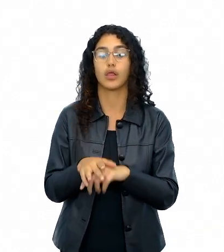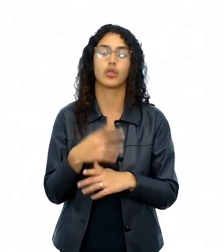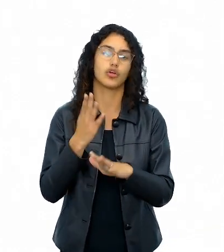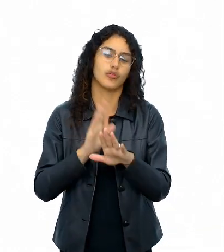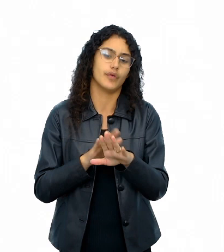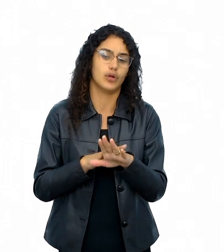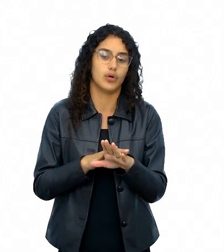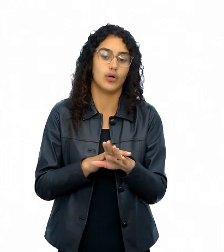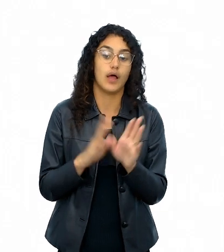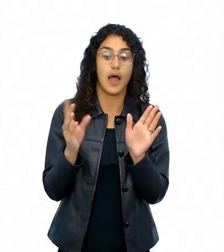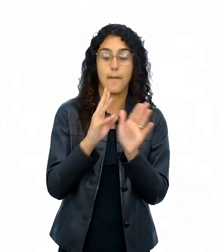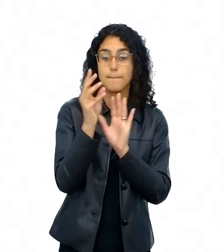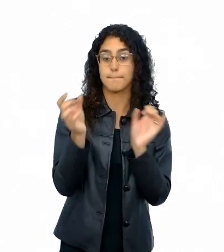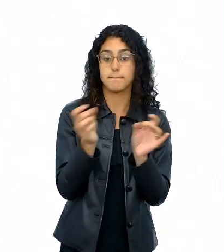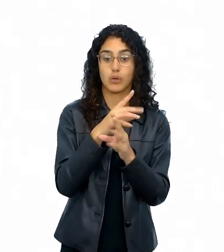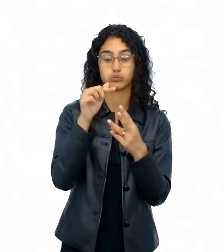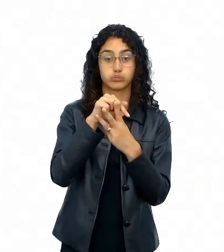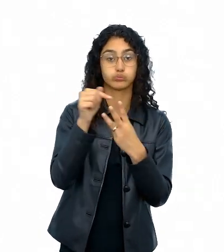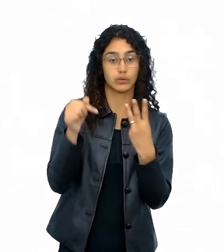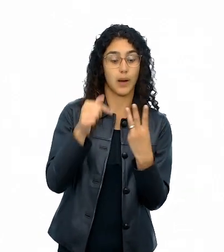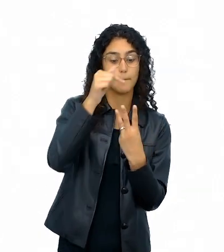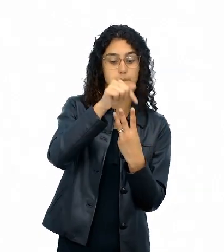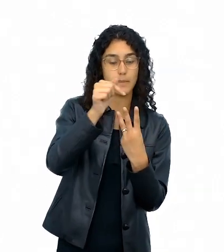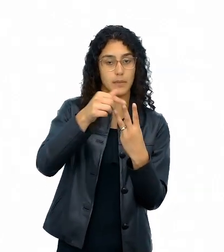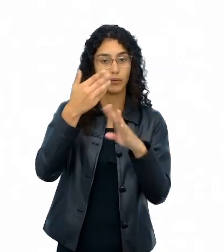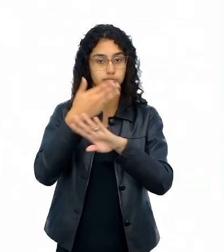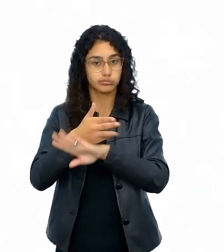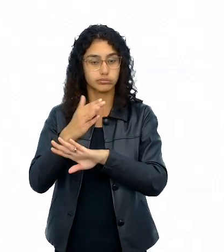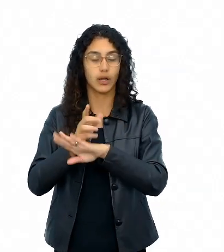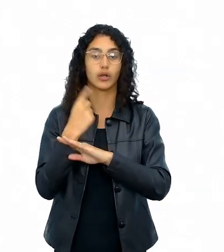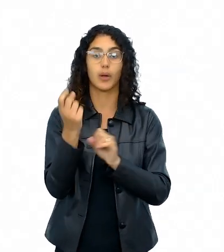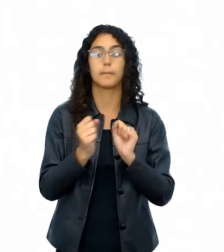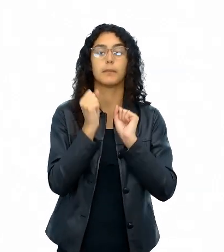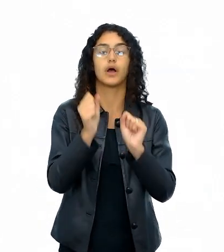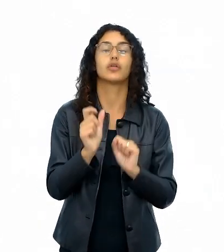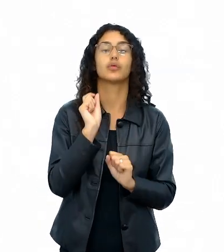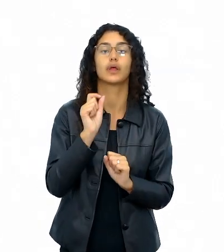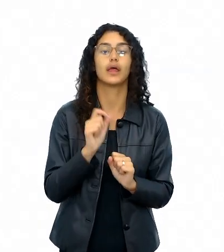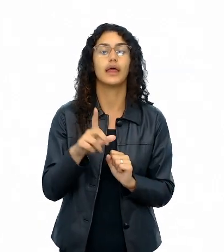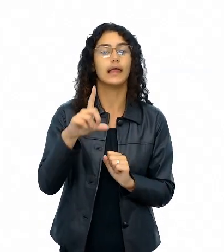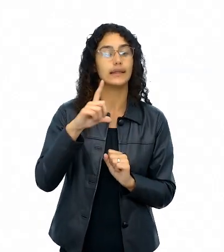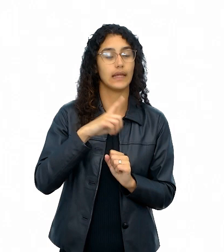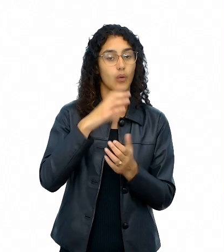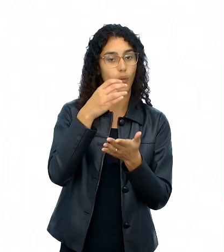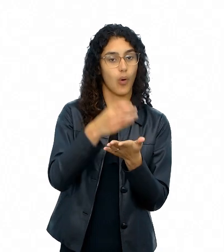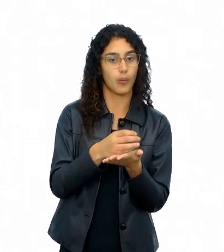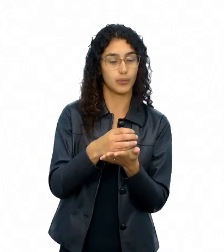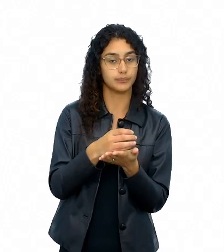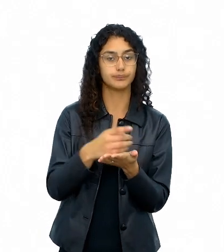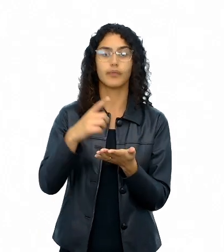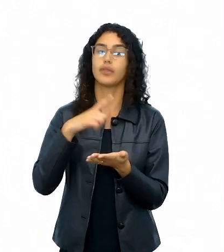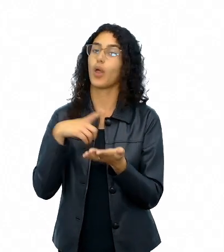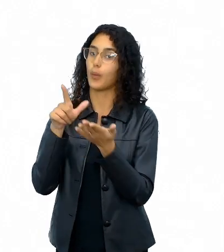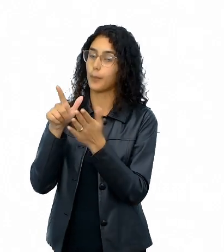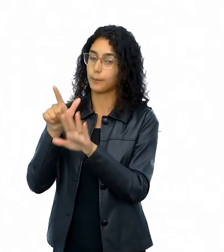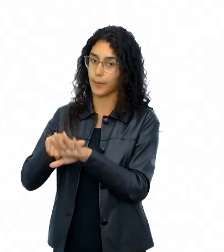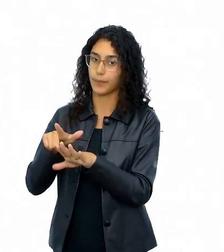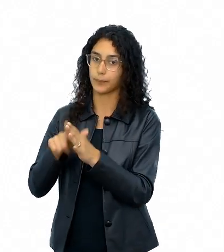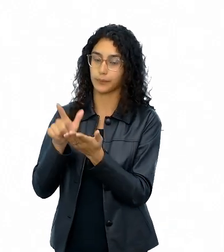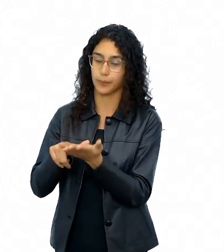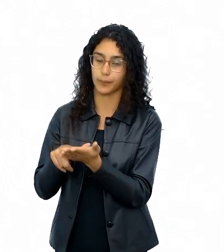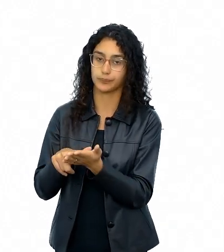falar, ó, tá aqui os 3 elementos da prática, né, a gente pode falar o seguinte, vocês têm um copo, vocês têm um pedaço de